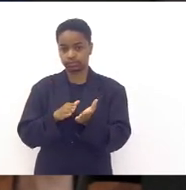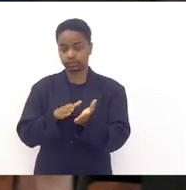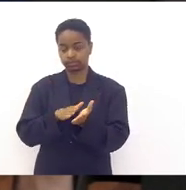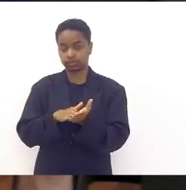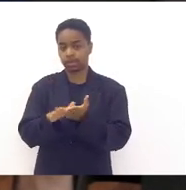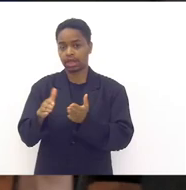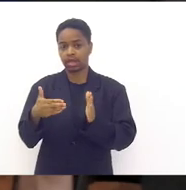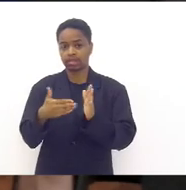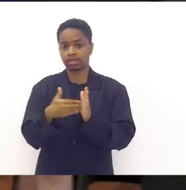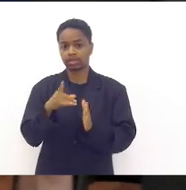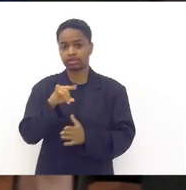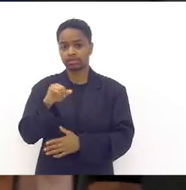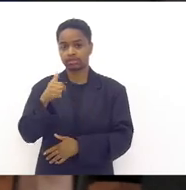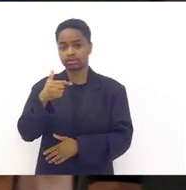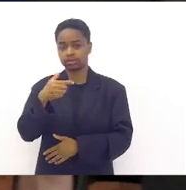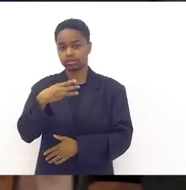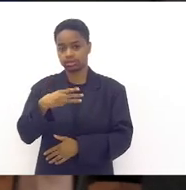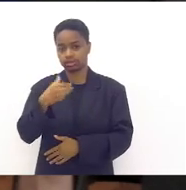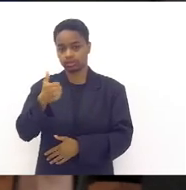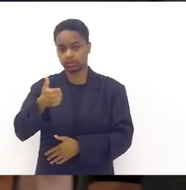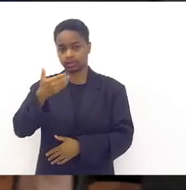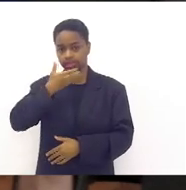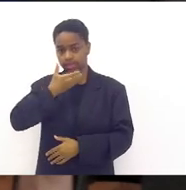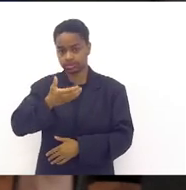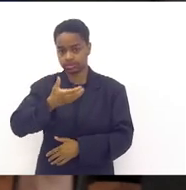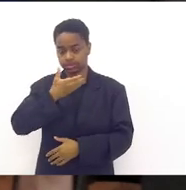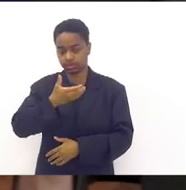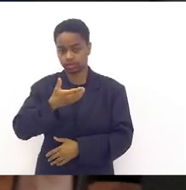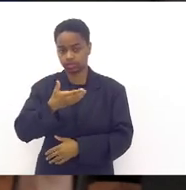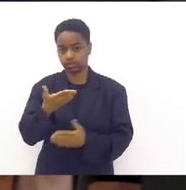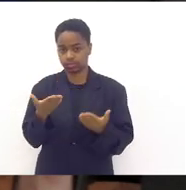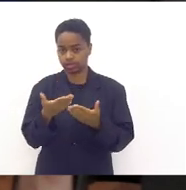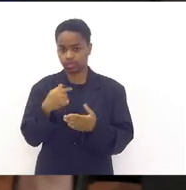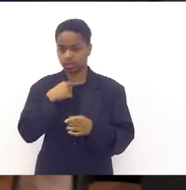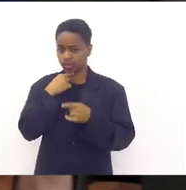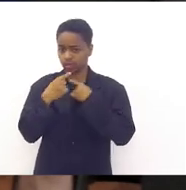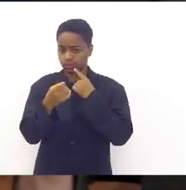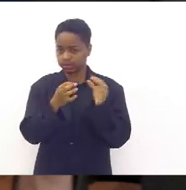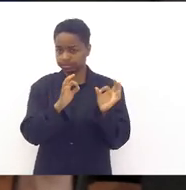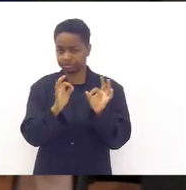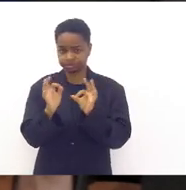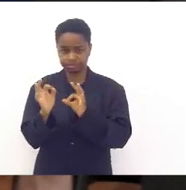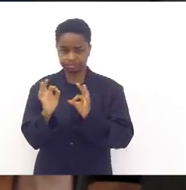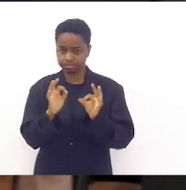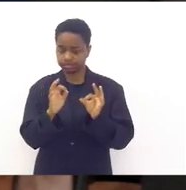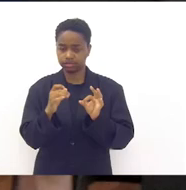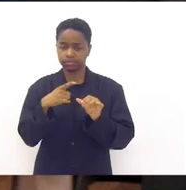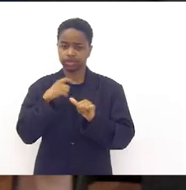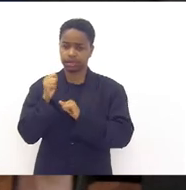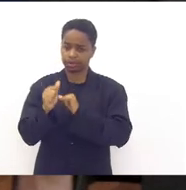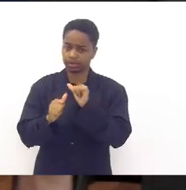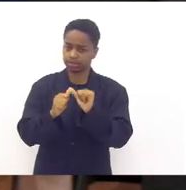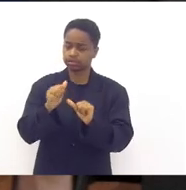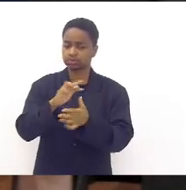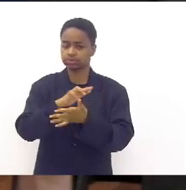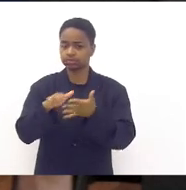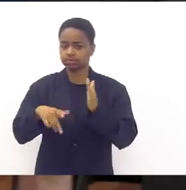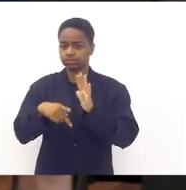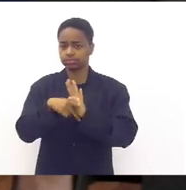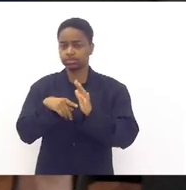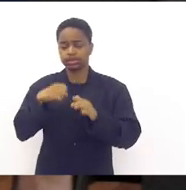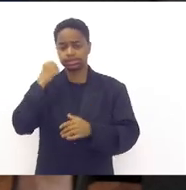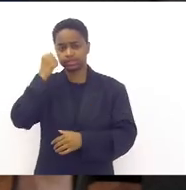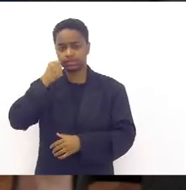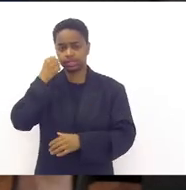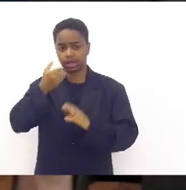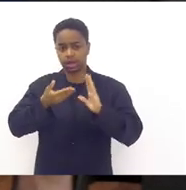até 31 de dezembro desse ano. Eu não tenho dúvida nenhuma. Com todas as modificações que o Senado